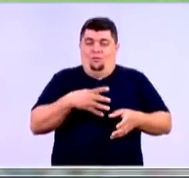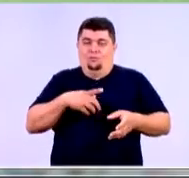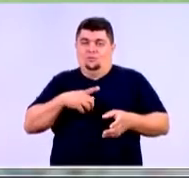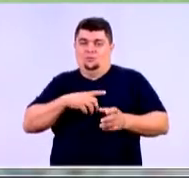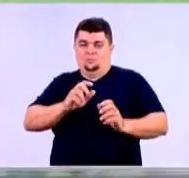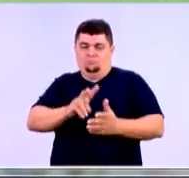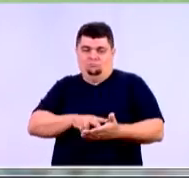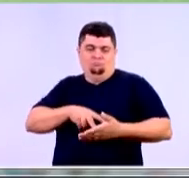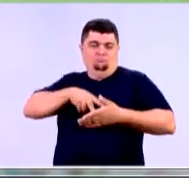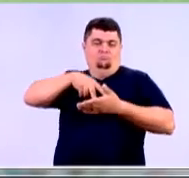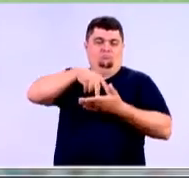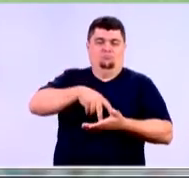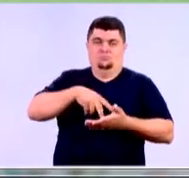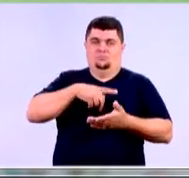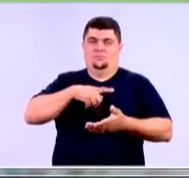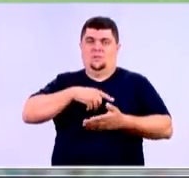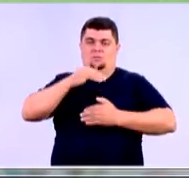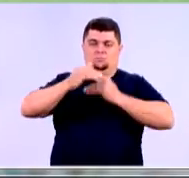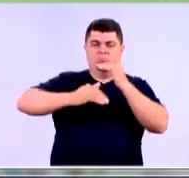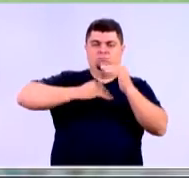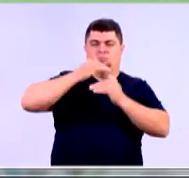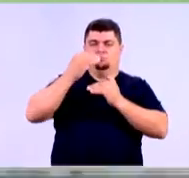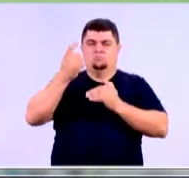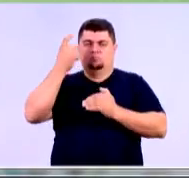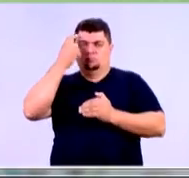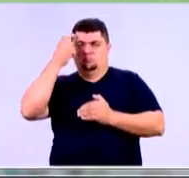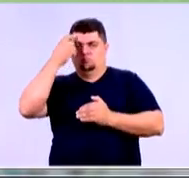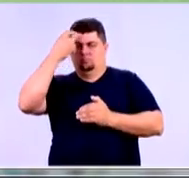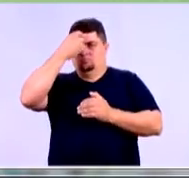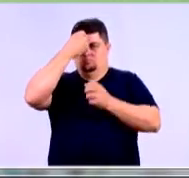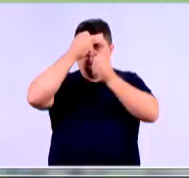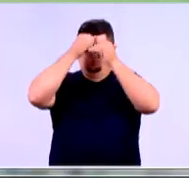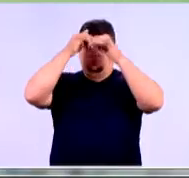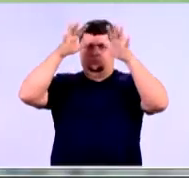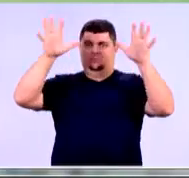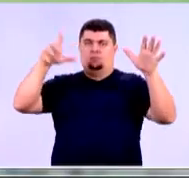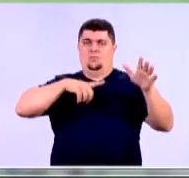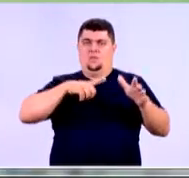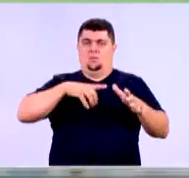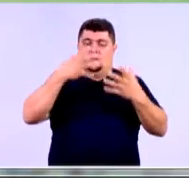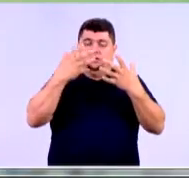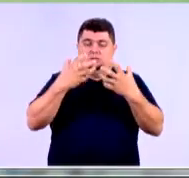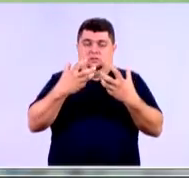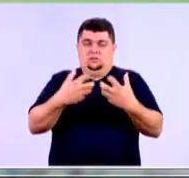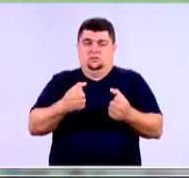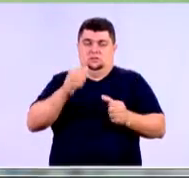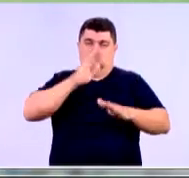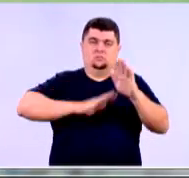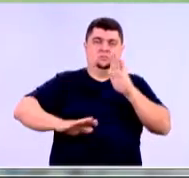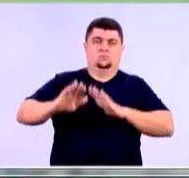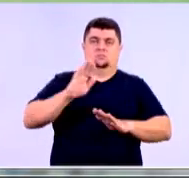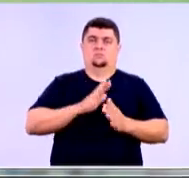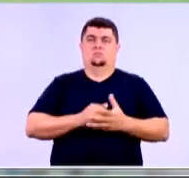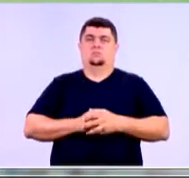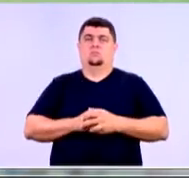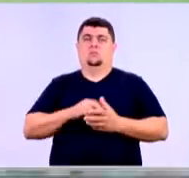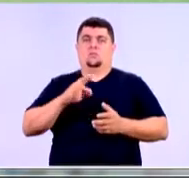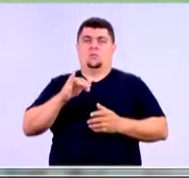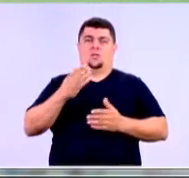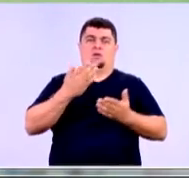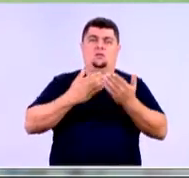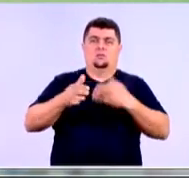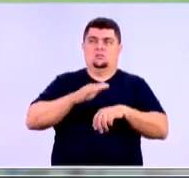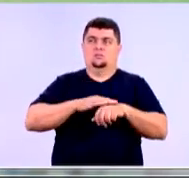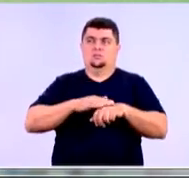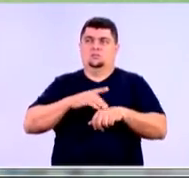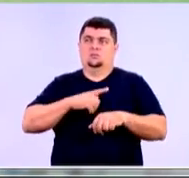atitude, de desenvolvimento de negócios, de inovação e de assumir riscos. A gente vai discutir aqui, tem uma charge